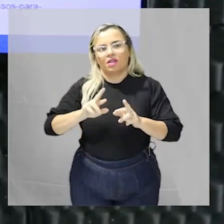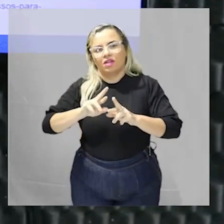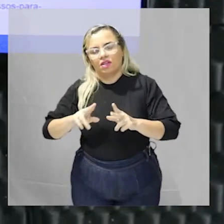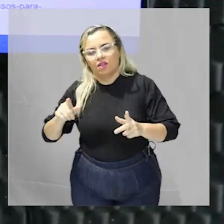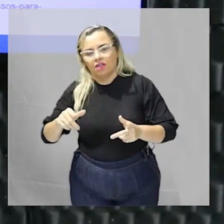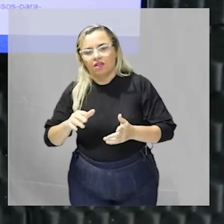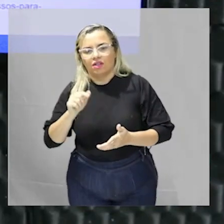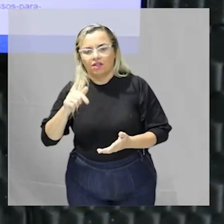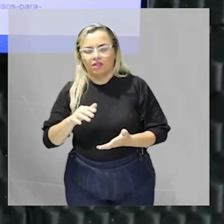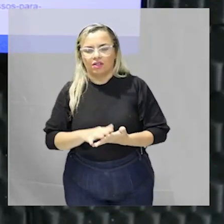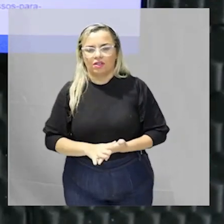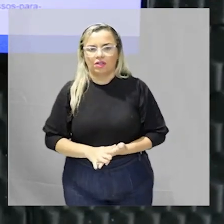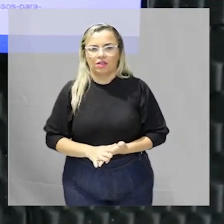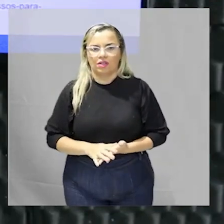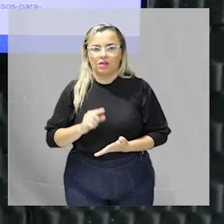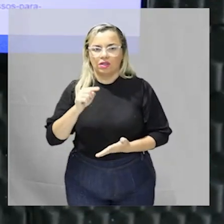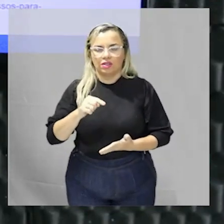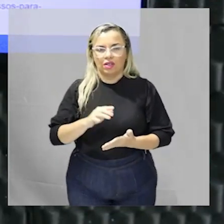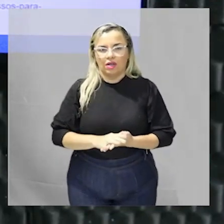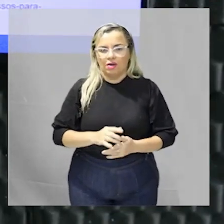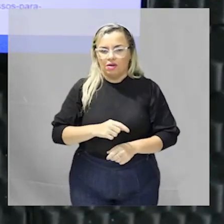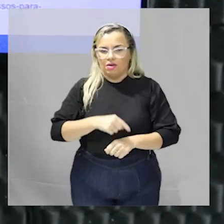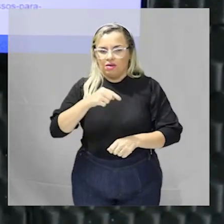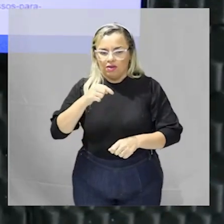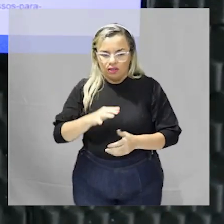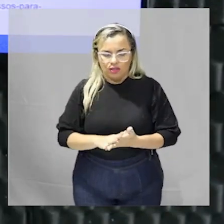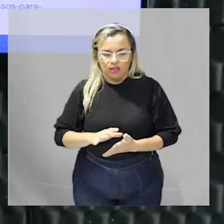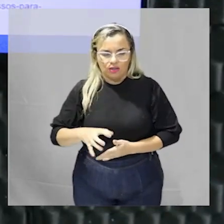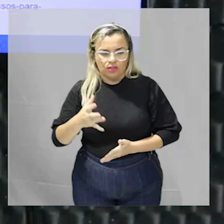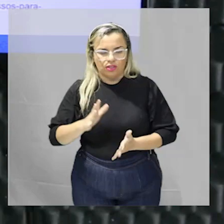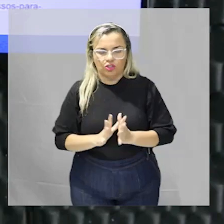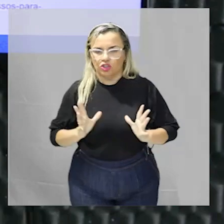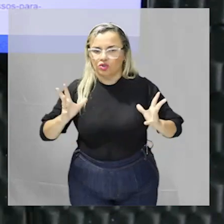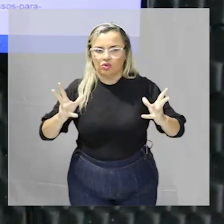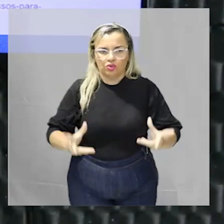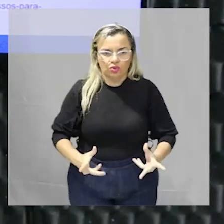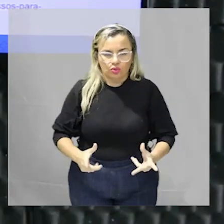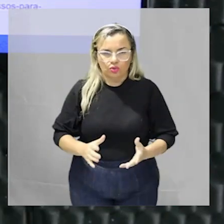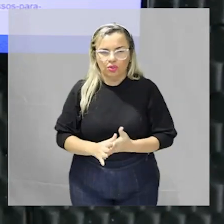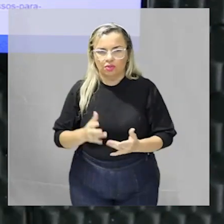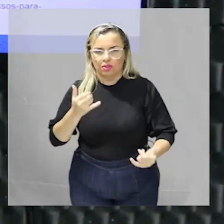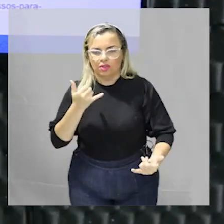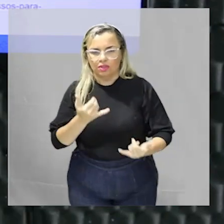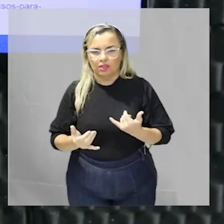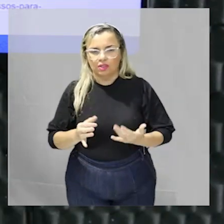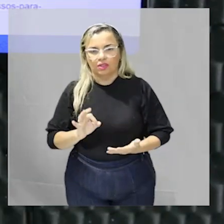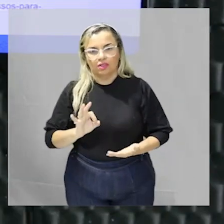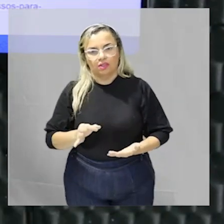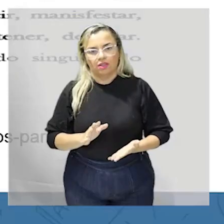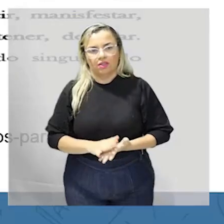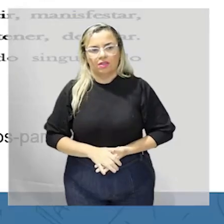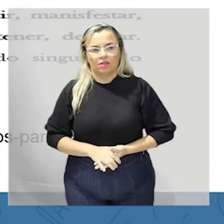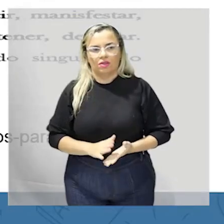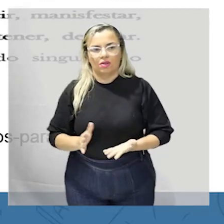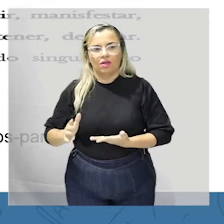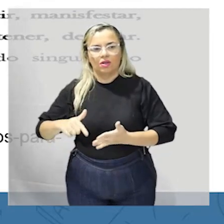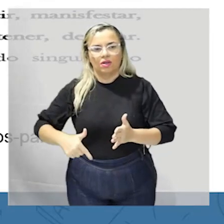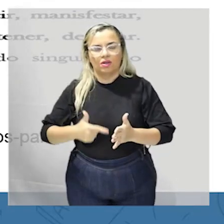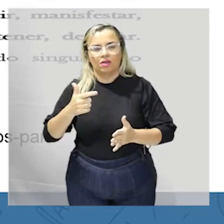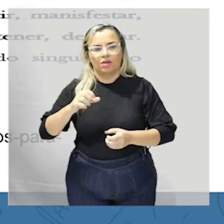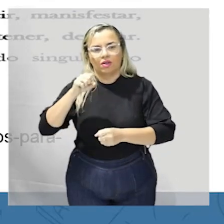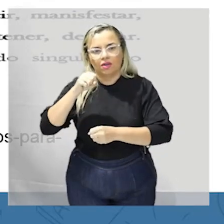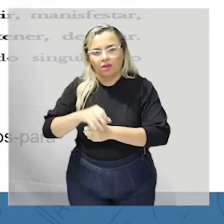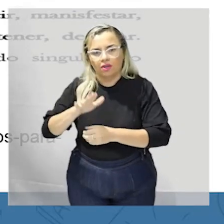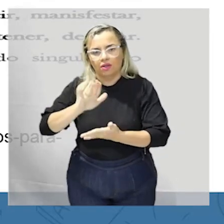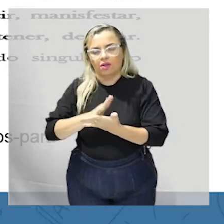todas corretas. Tem hora que parecem todas corretas, tá certo? Vamos ver aqui mais uma. Segunda dica para interpretar textos em